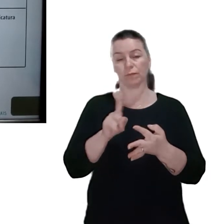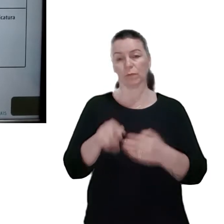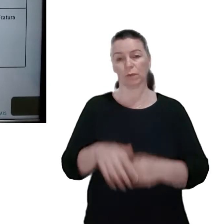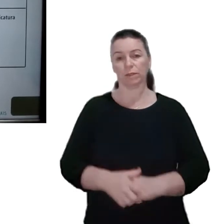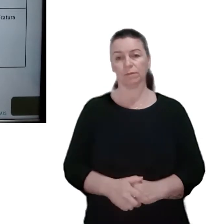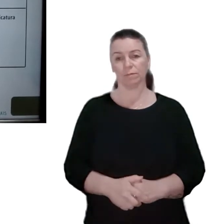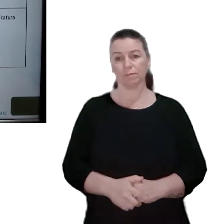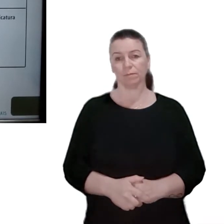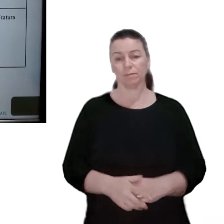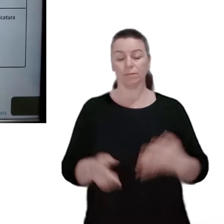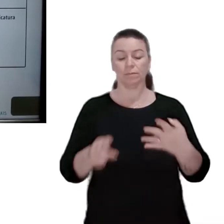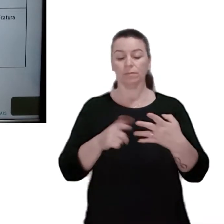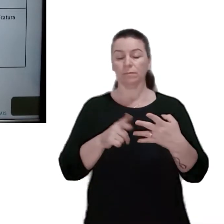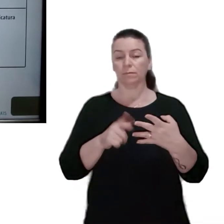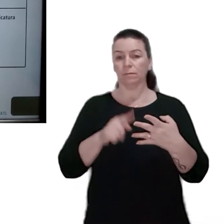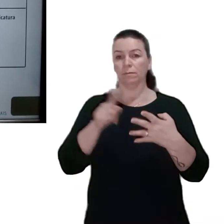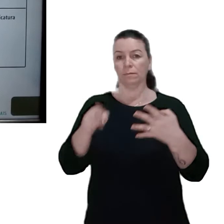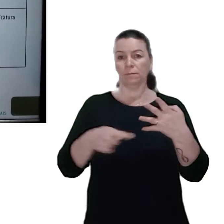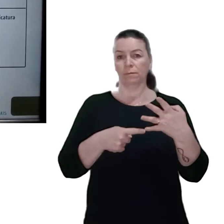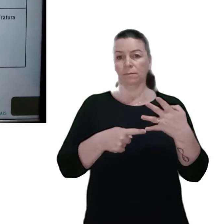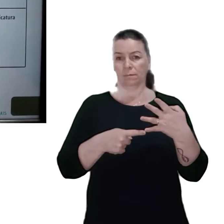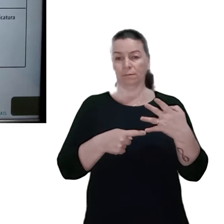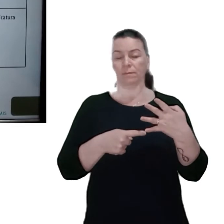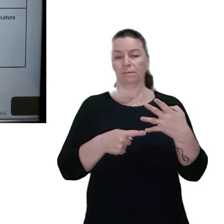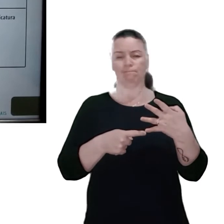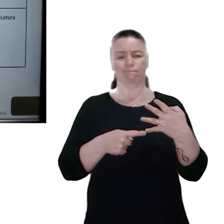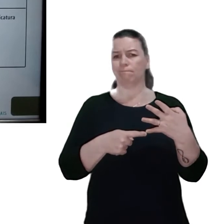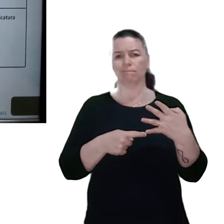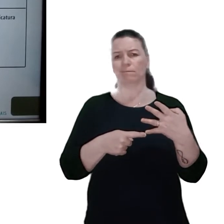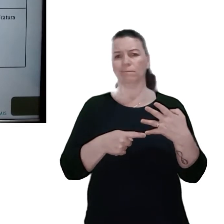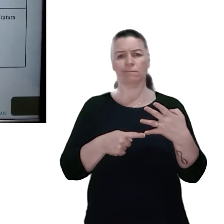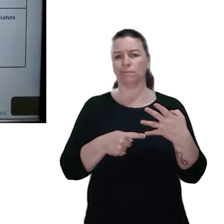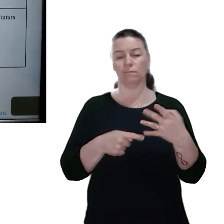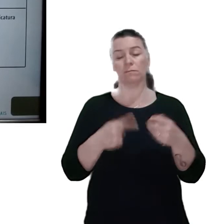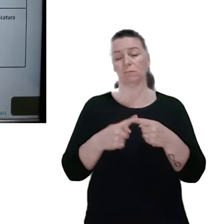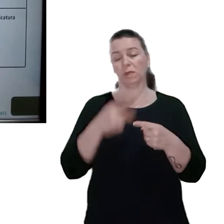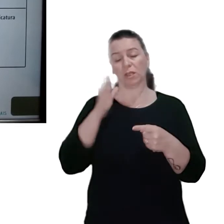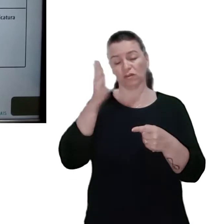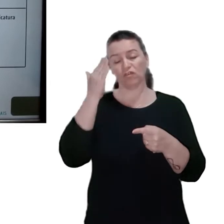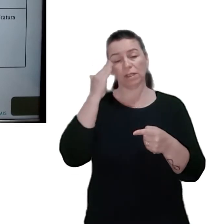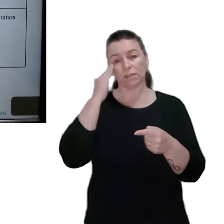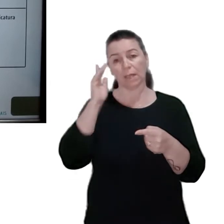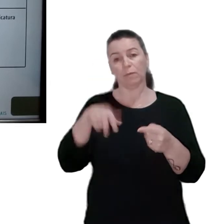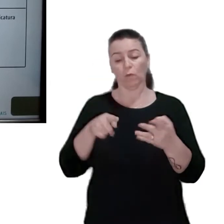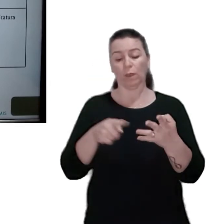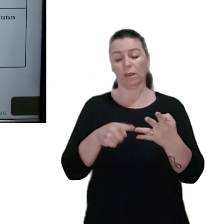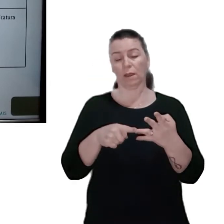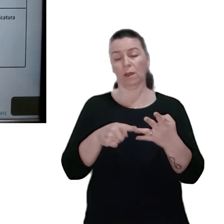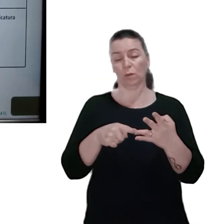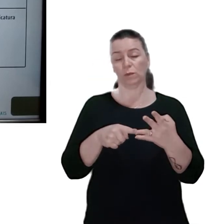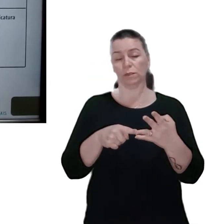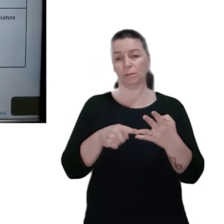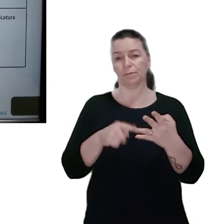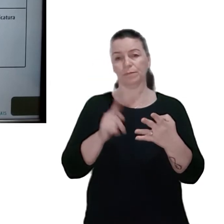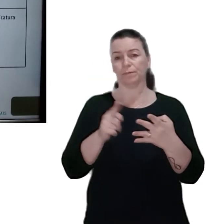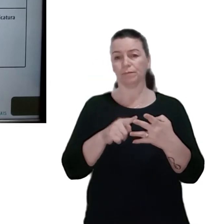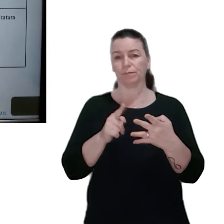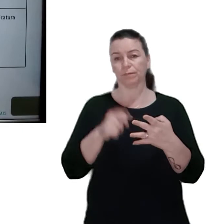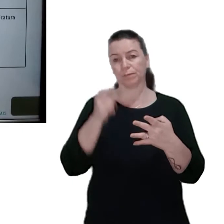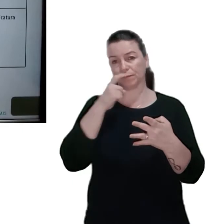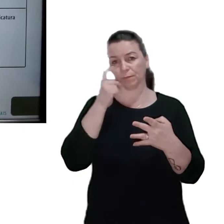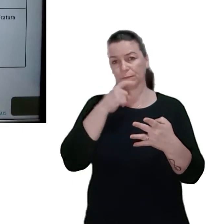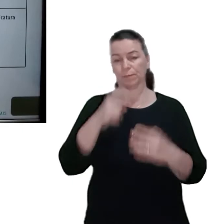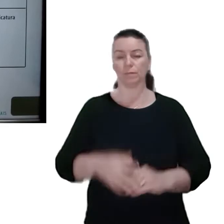A declaração de Beto foi Daniela. Não, a gente está considerando que foi Carlos, então Beto